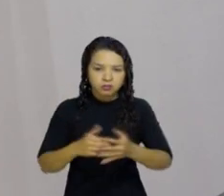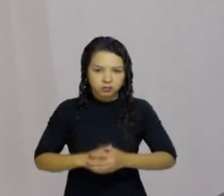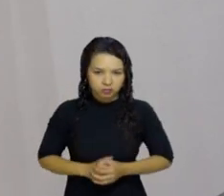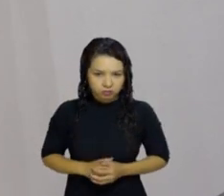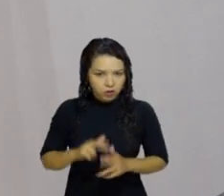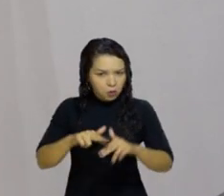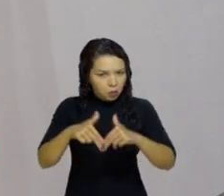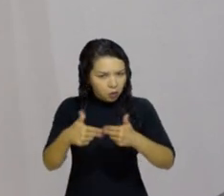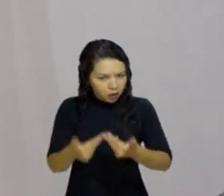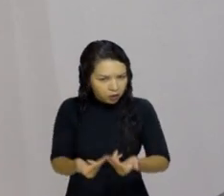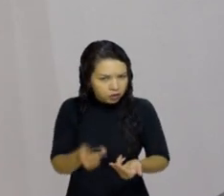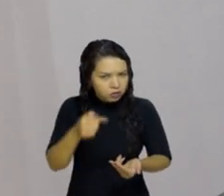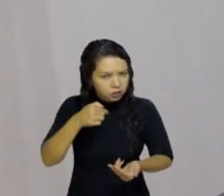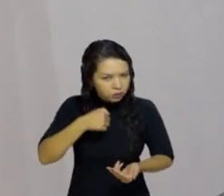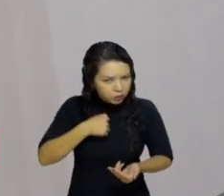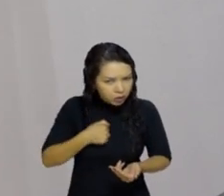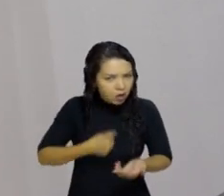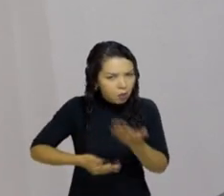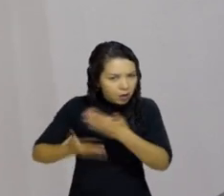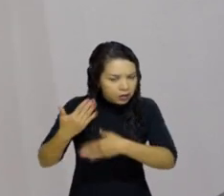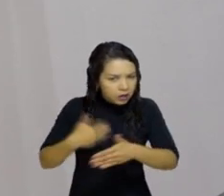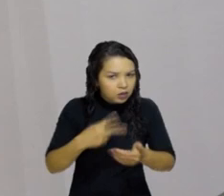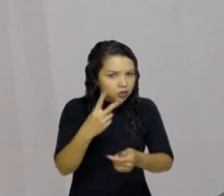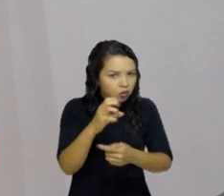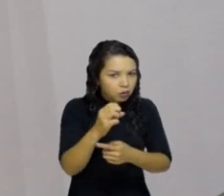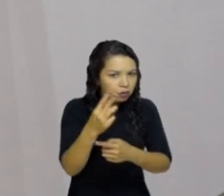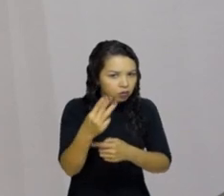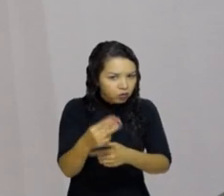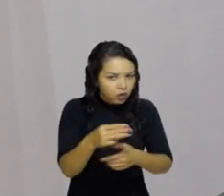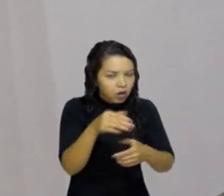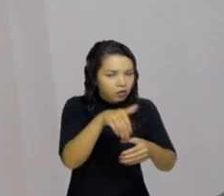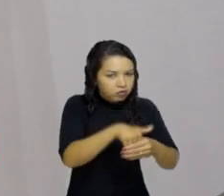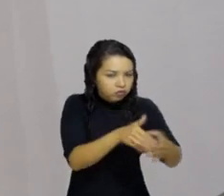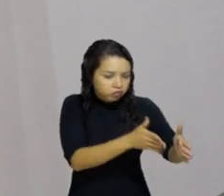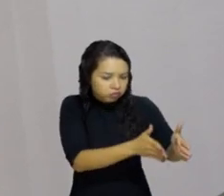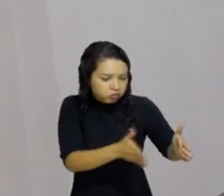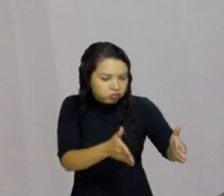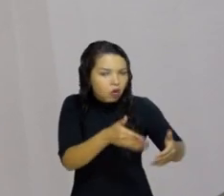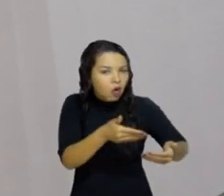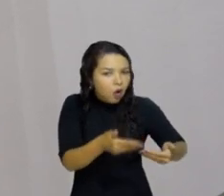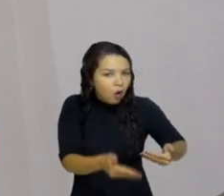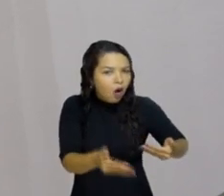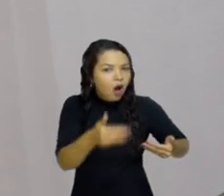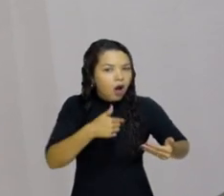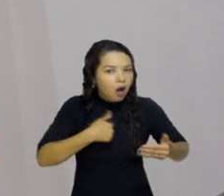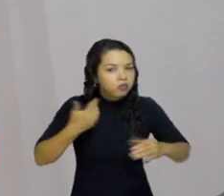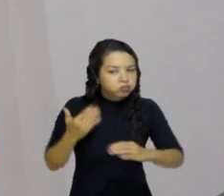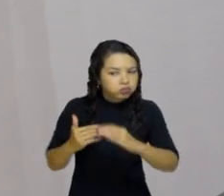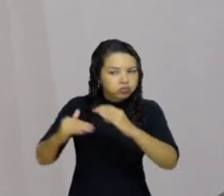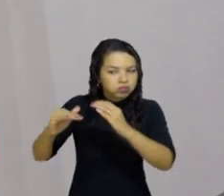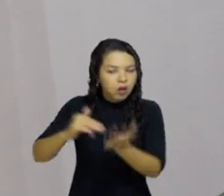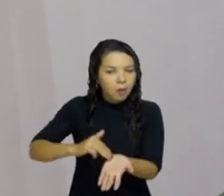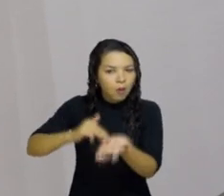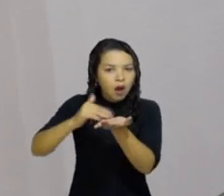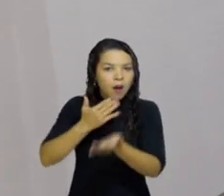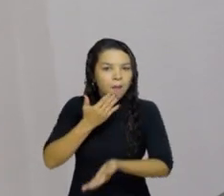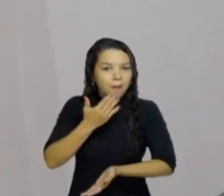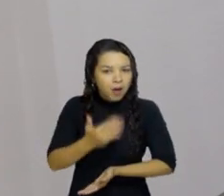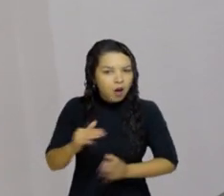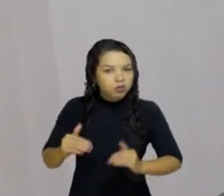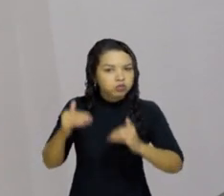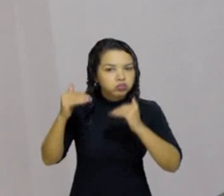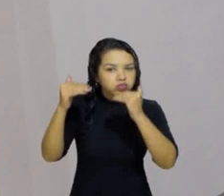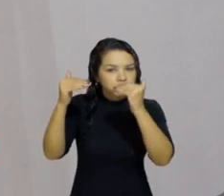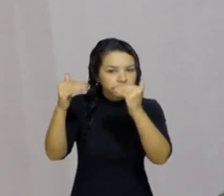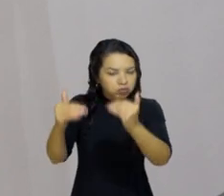mandato em 2023, encaminhamos uma moção de apelo ao superintendente de infraestrutura rodoviária, o SUROD,